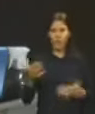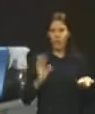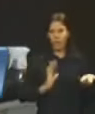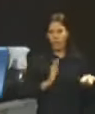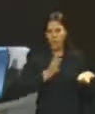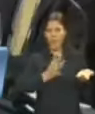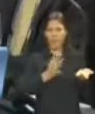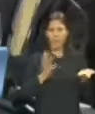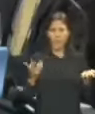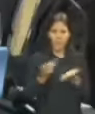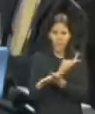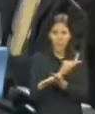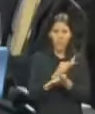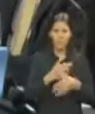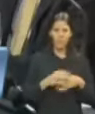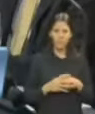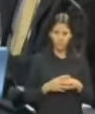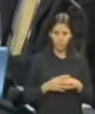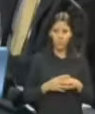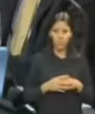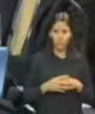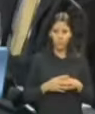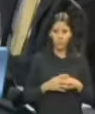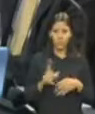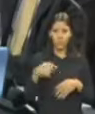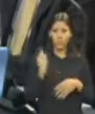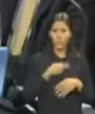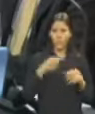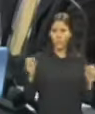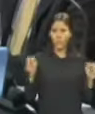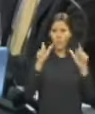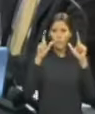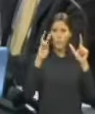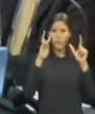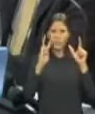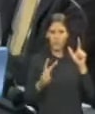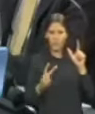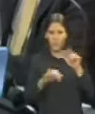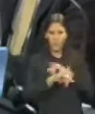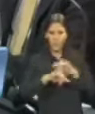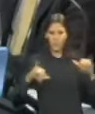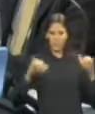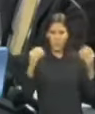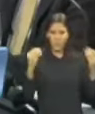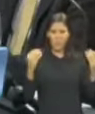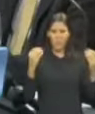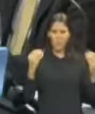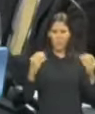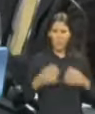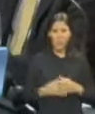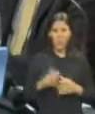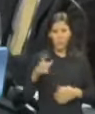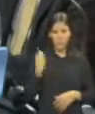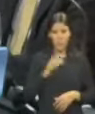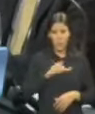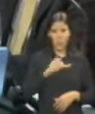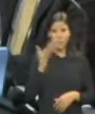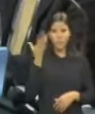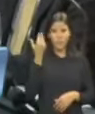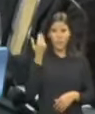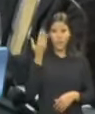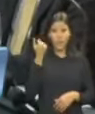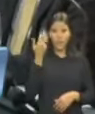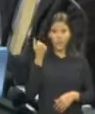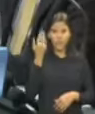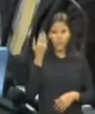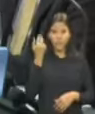a gente acordar com a notícia dessa natureza, apesar de sabermos que